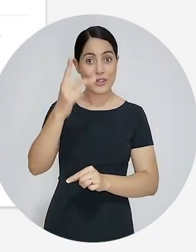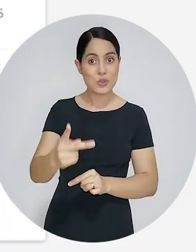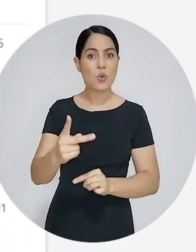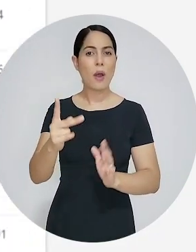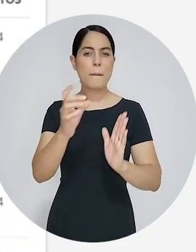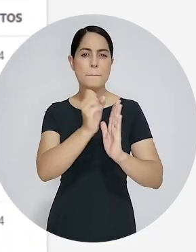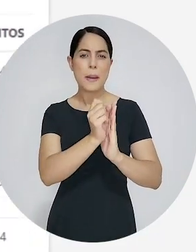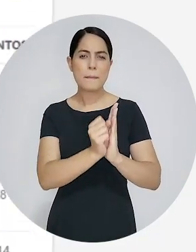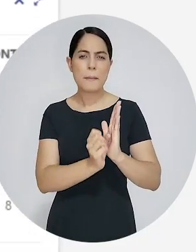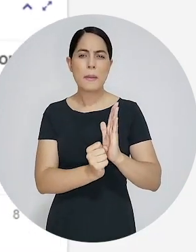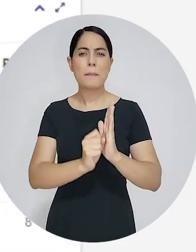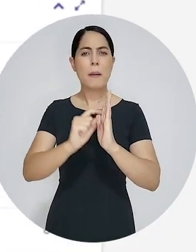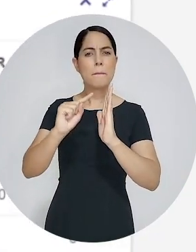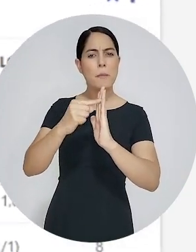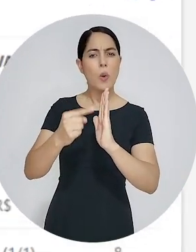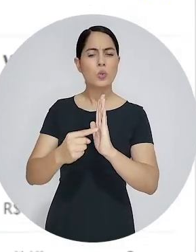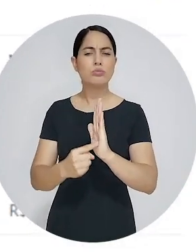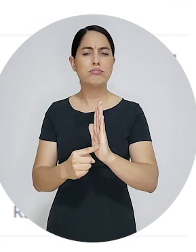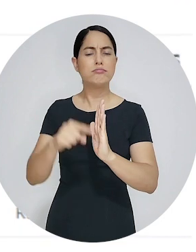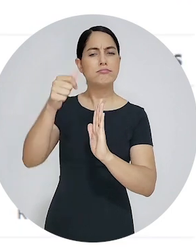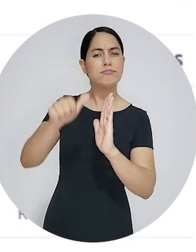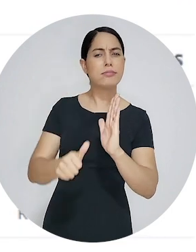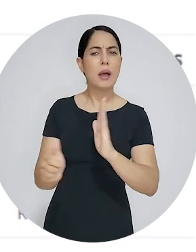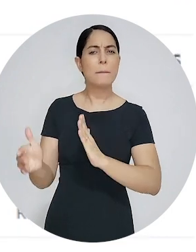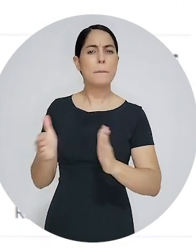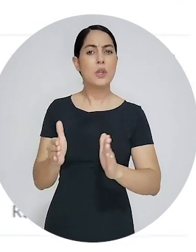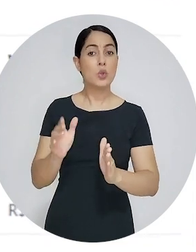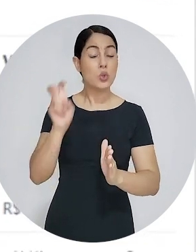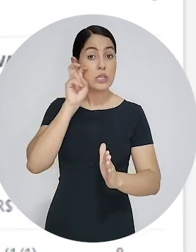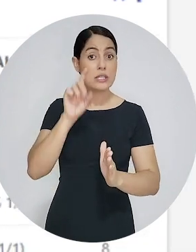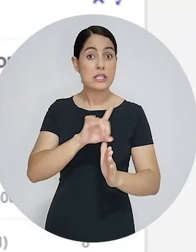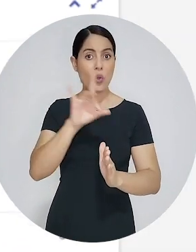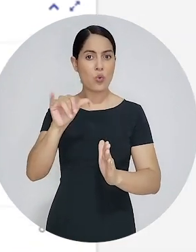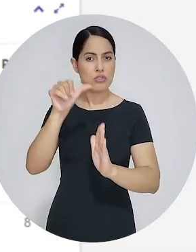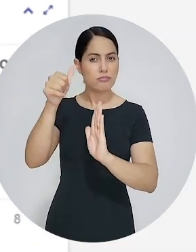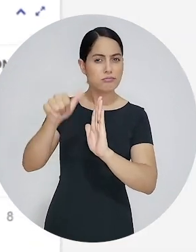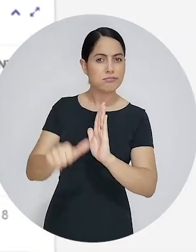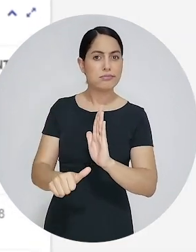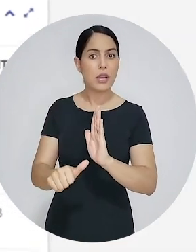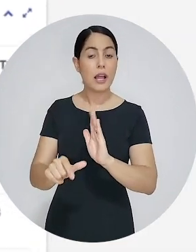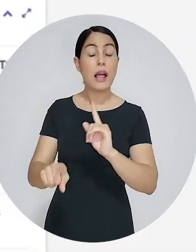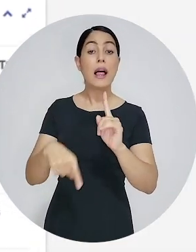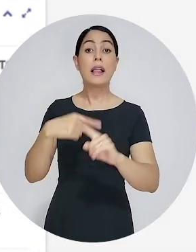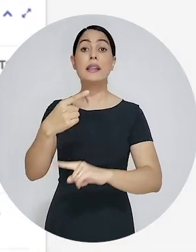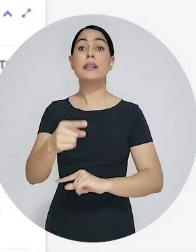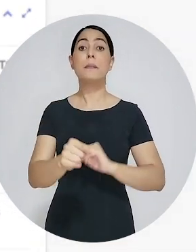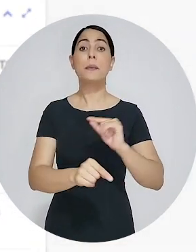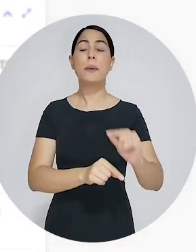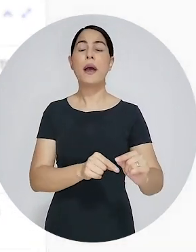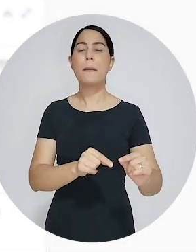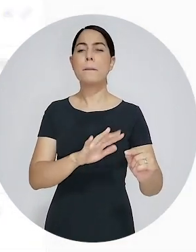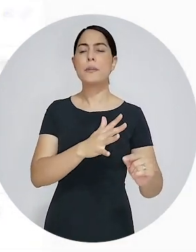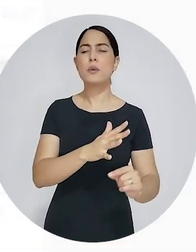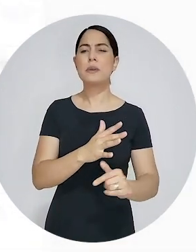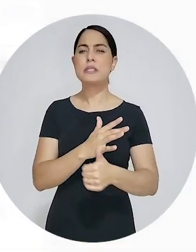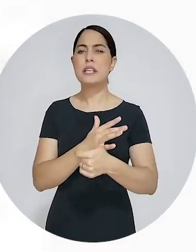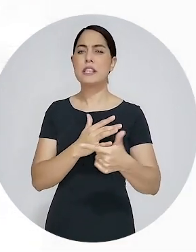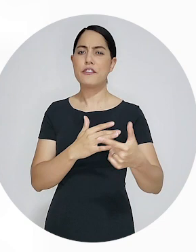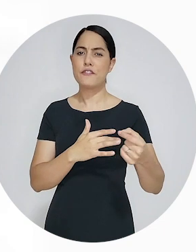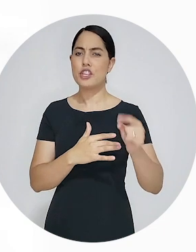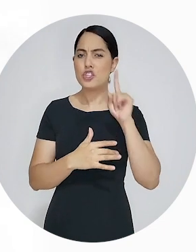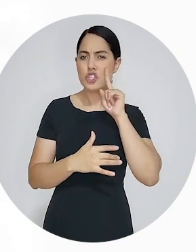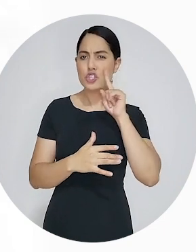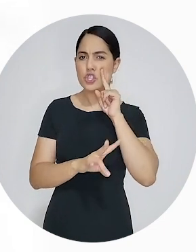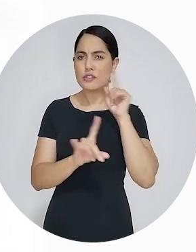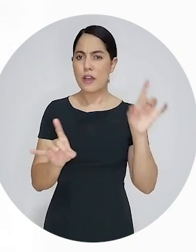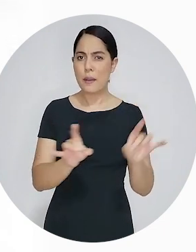será apresentada em sua conta como pontos pendentes em até 5 dias. Já a confirmação da transação será realizada